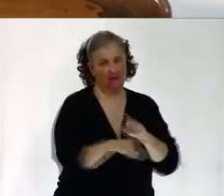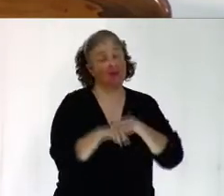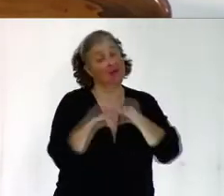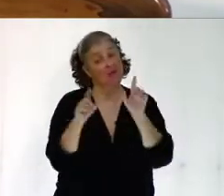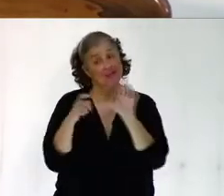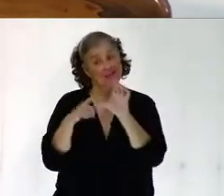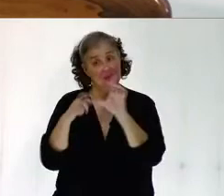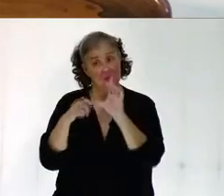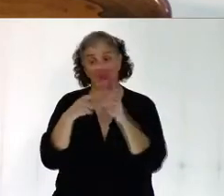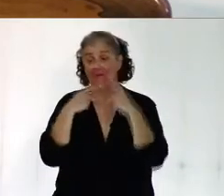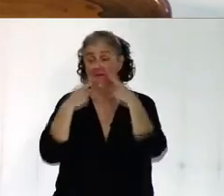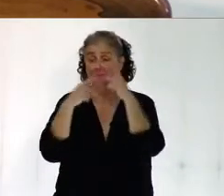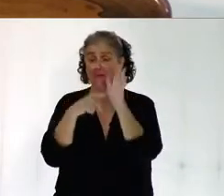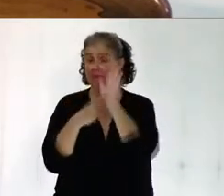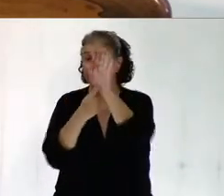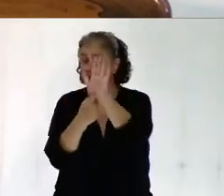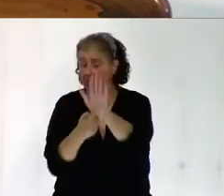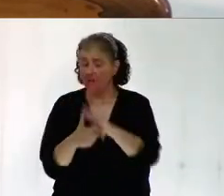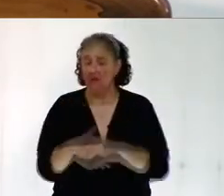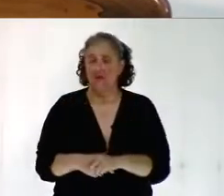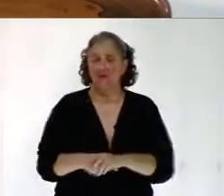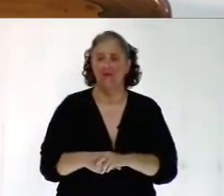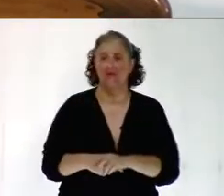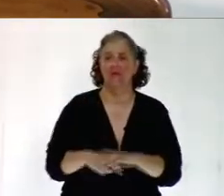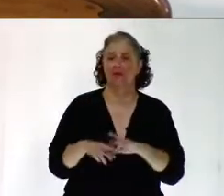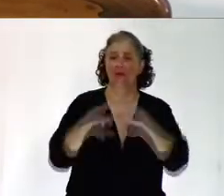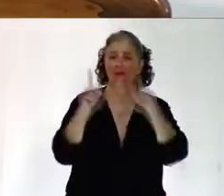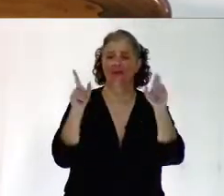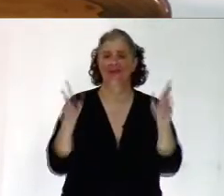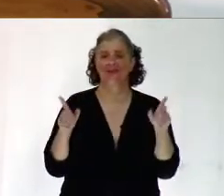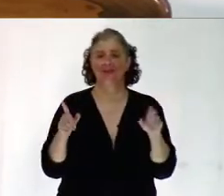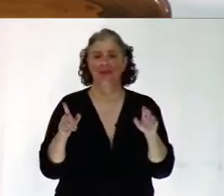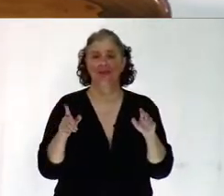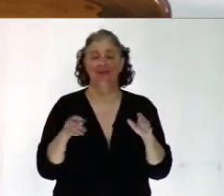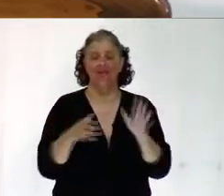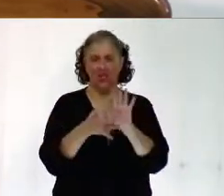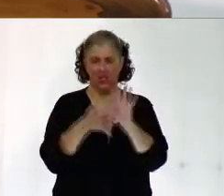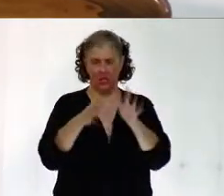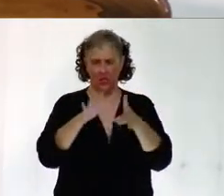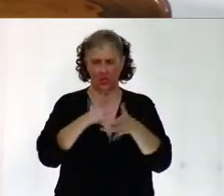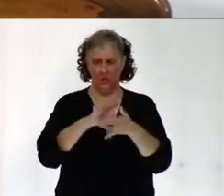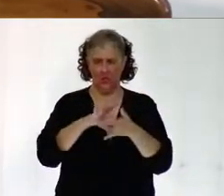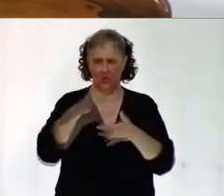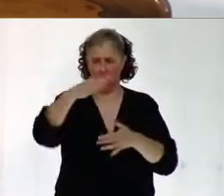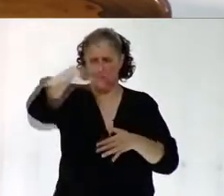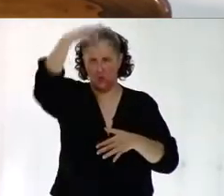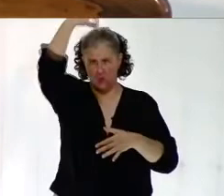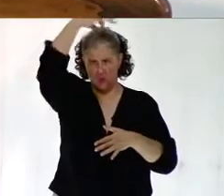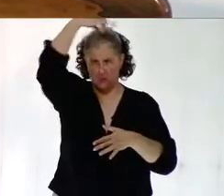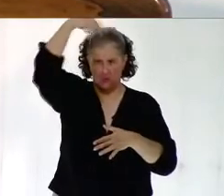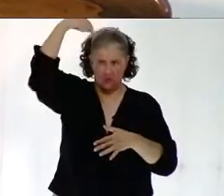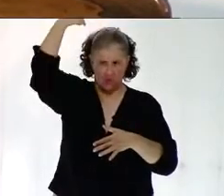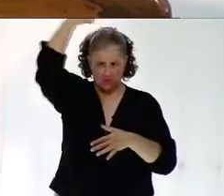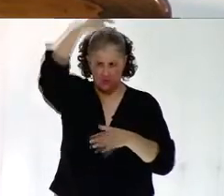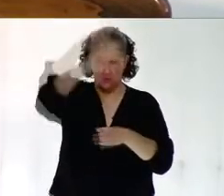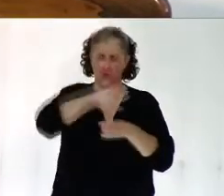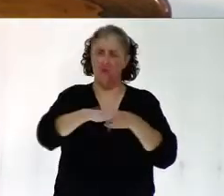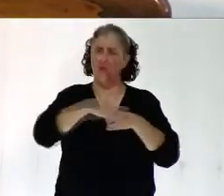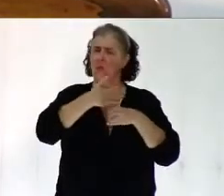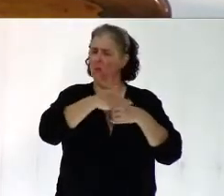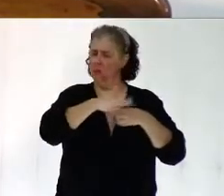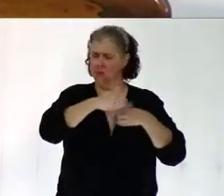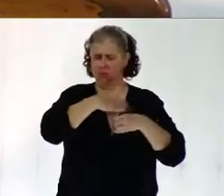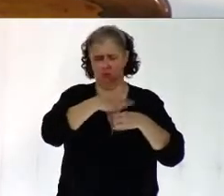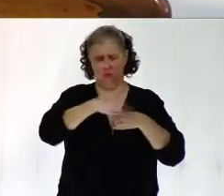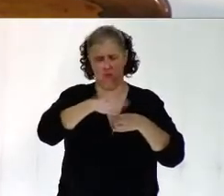em lucas nós vemos que jesus estava cheio do espírito santo é um